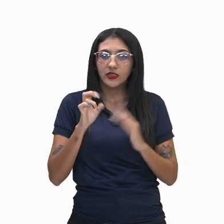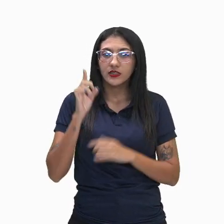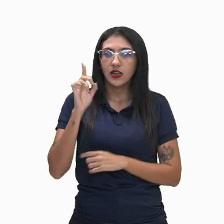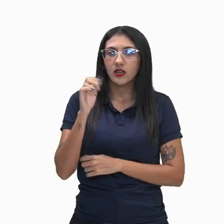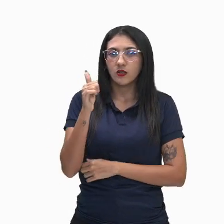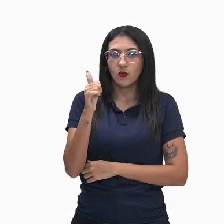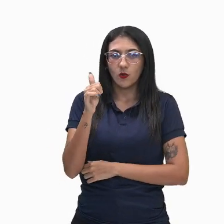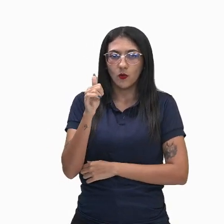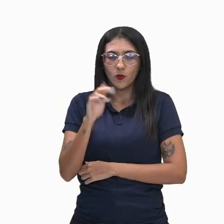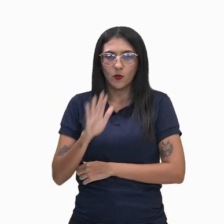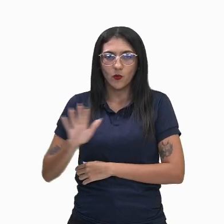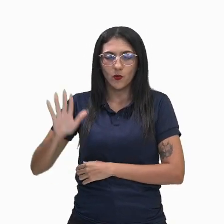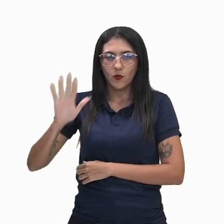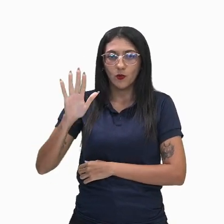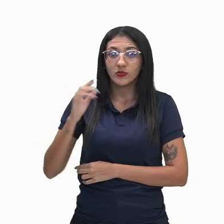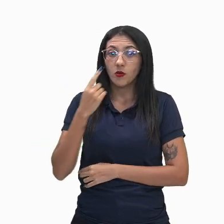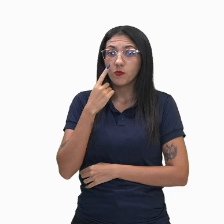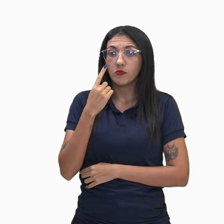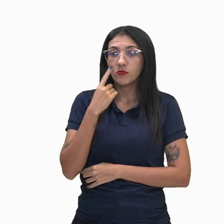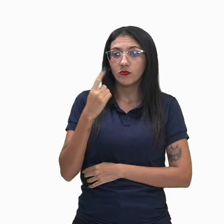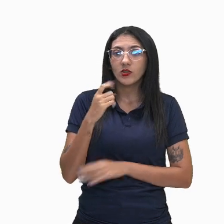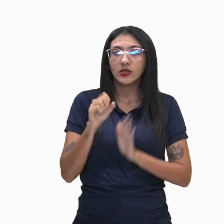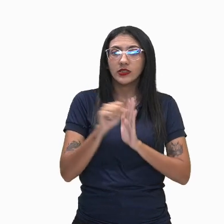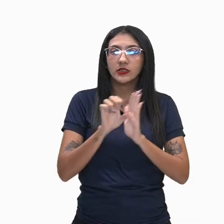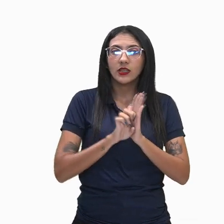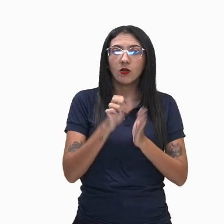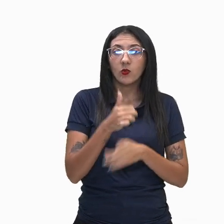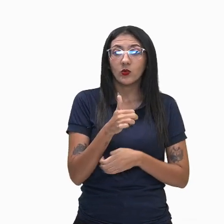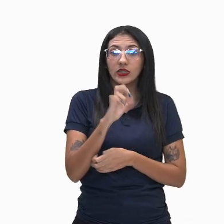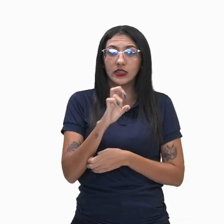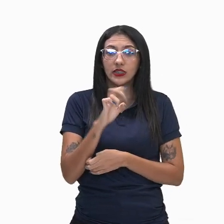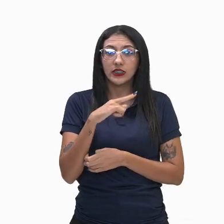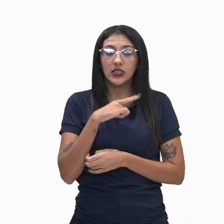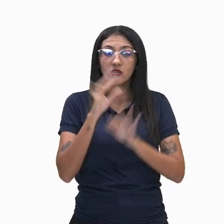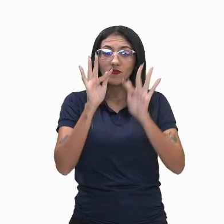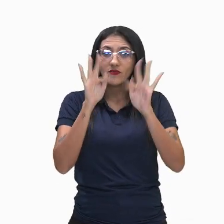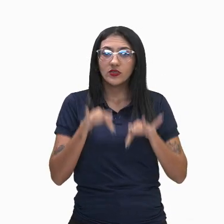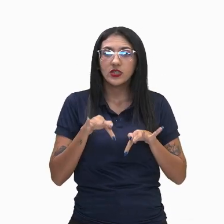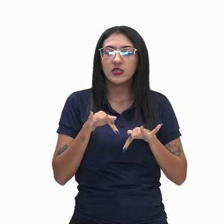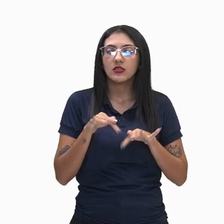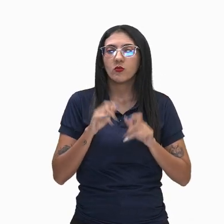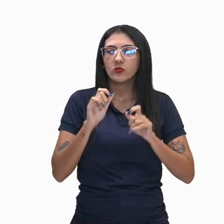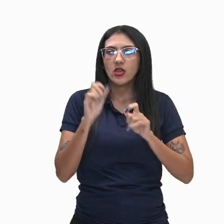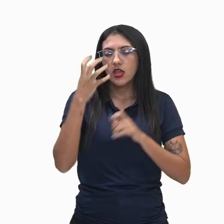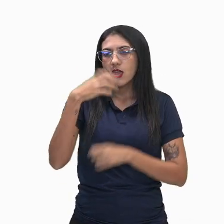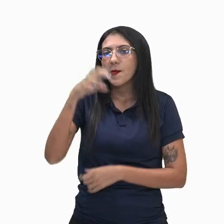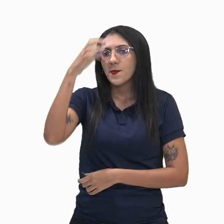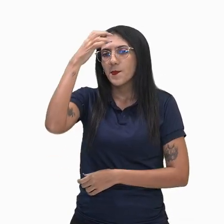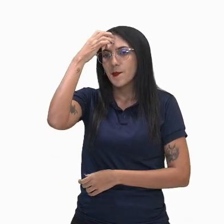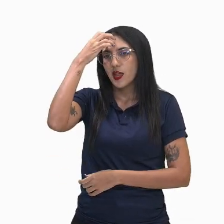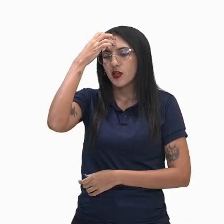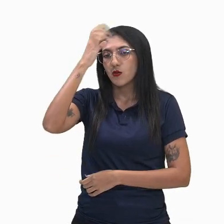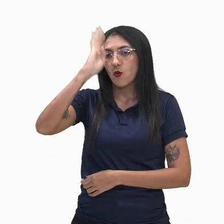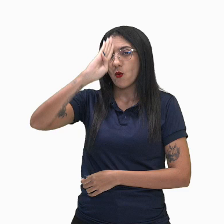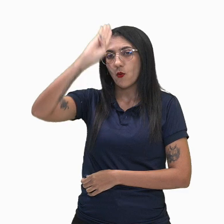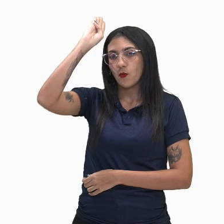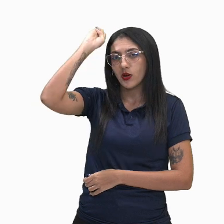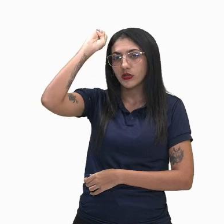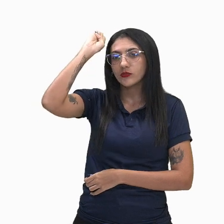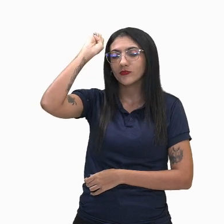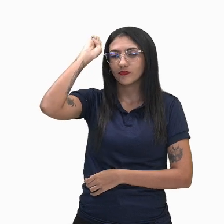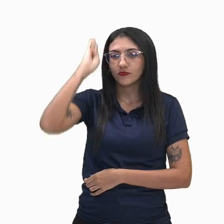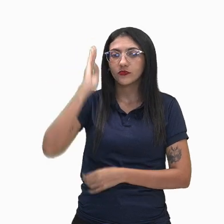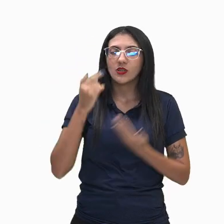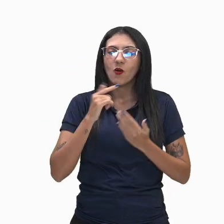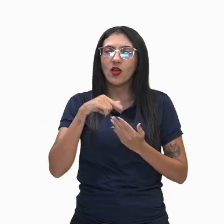século V é o século que marca a queda do Império Romano do Ocidente. até o século XV ali, que é o momento